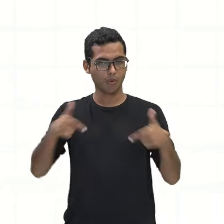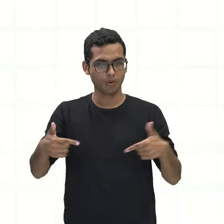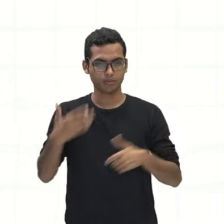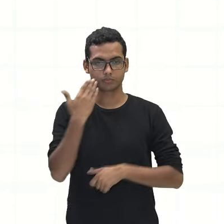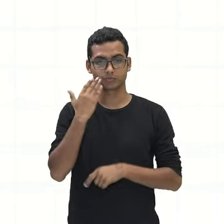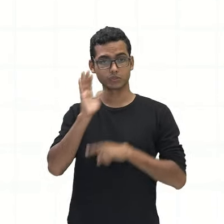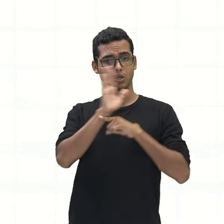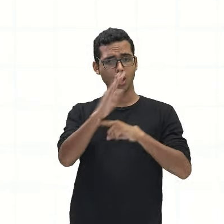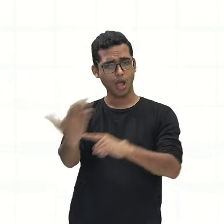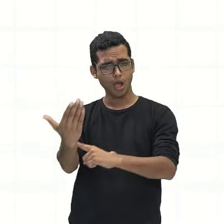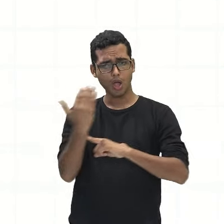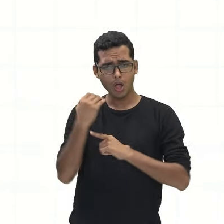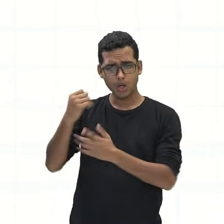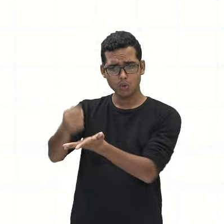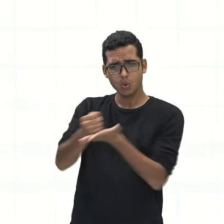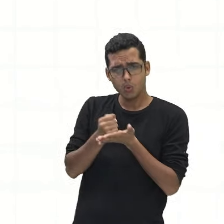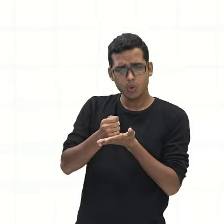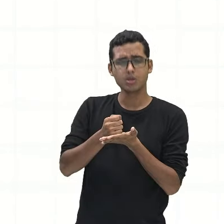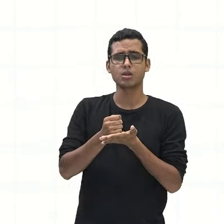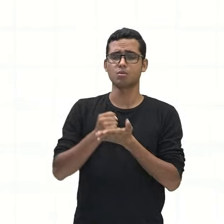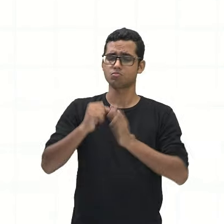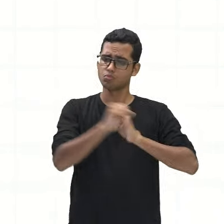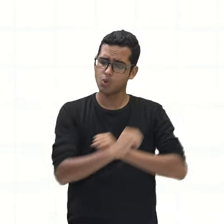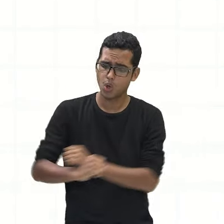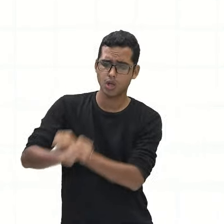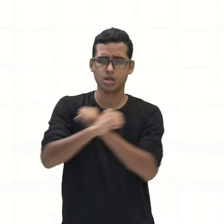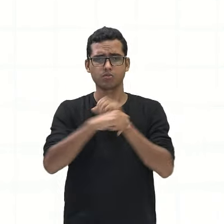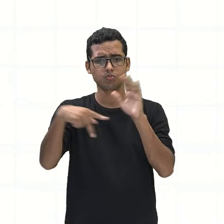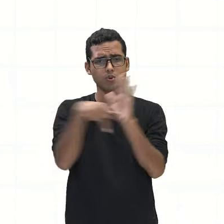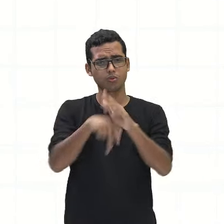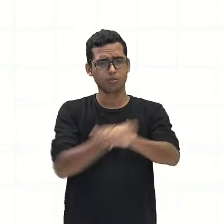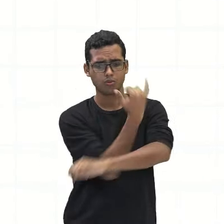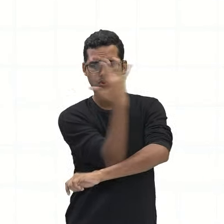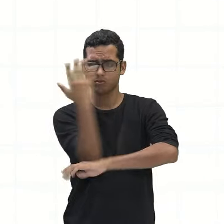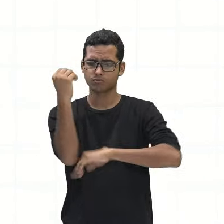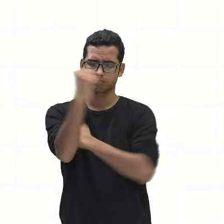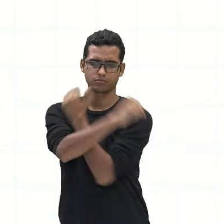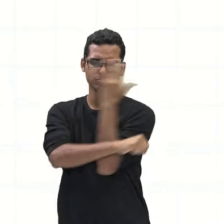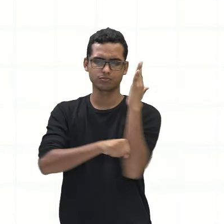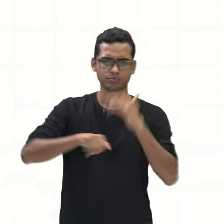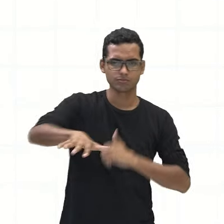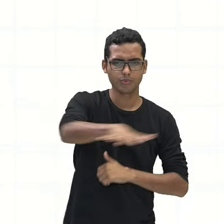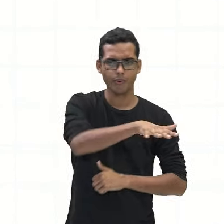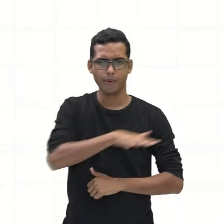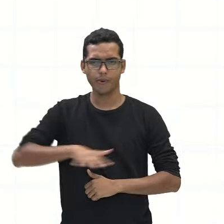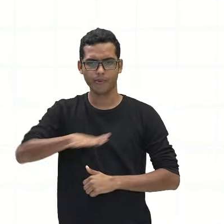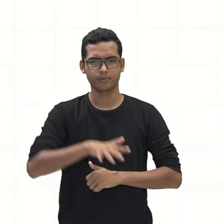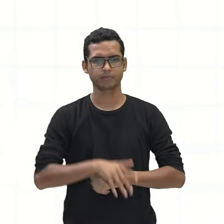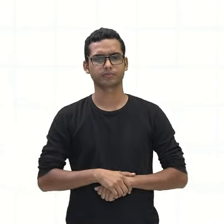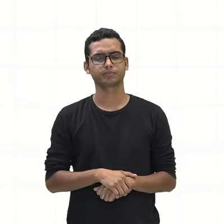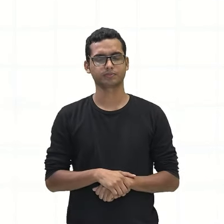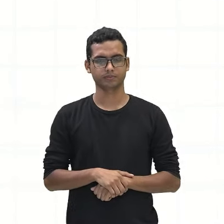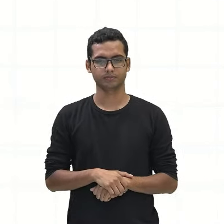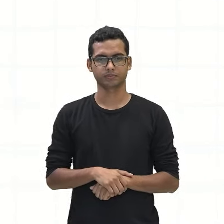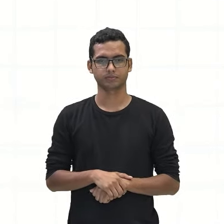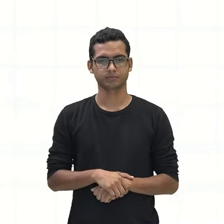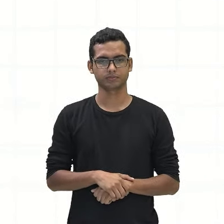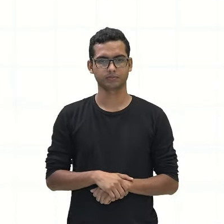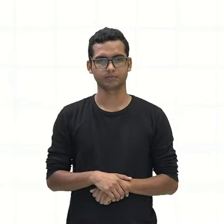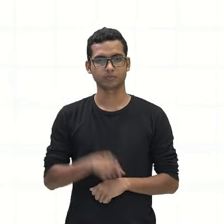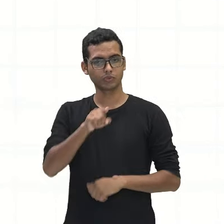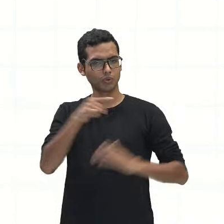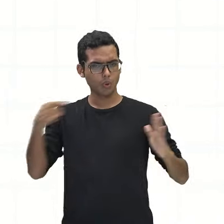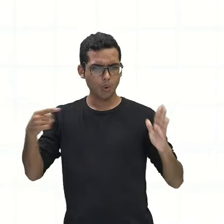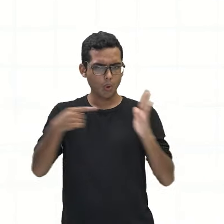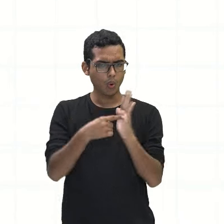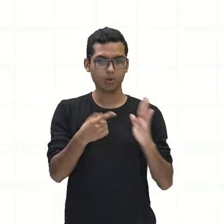ajude a proteger a floresta. Então temos aqui informações também, ó, associando aqui, denuncie aí